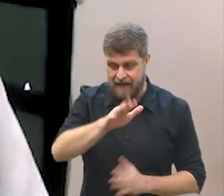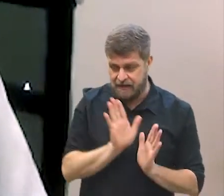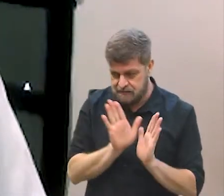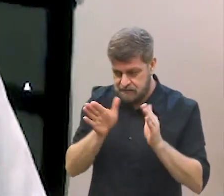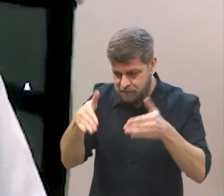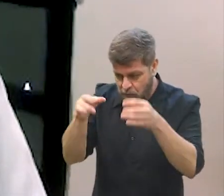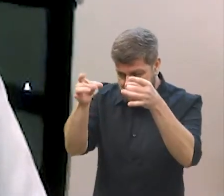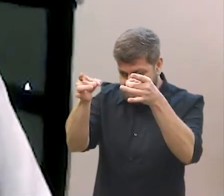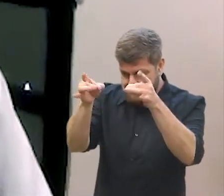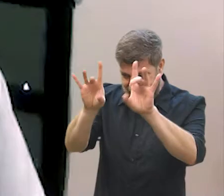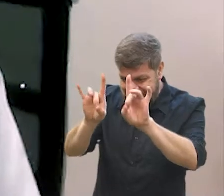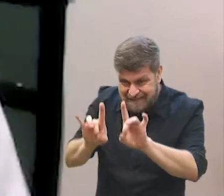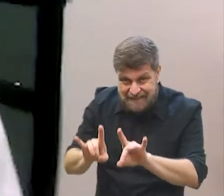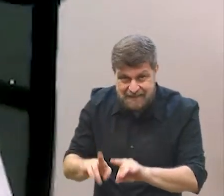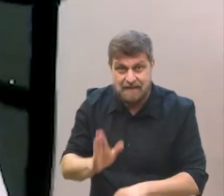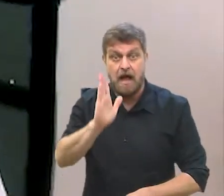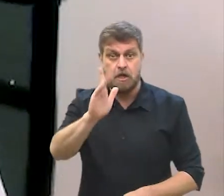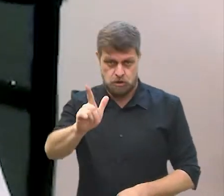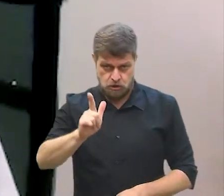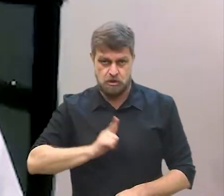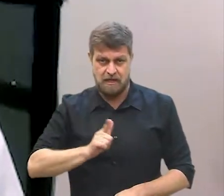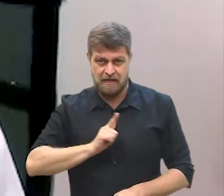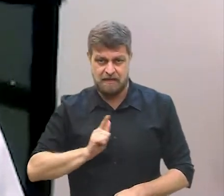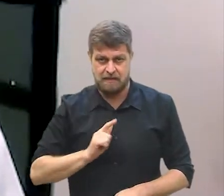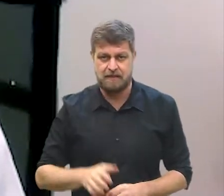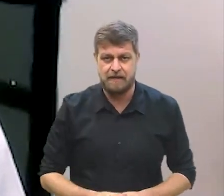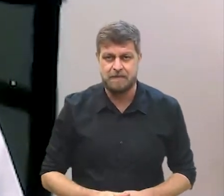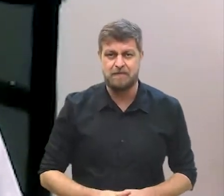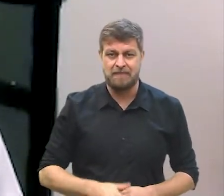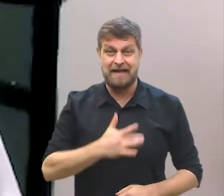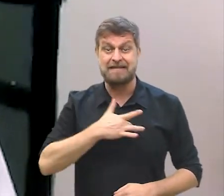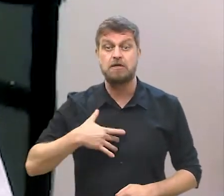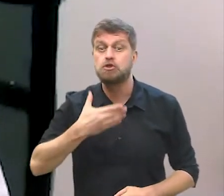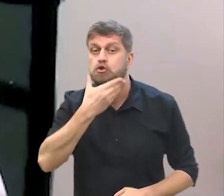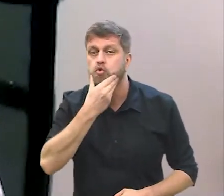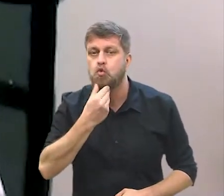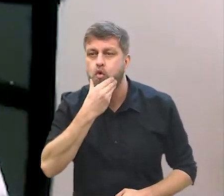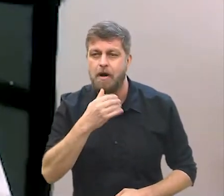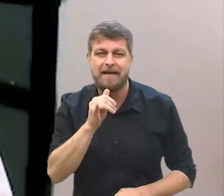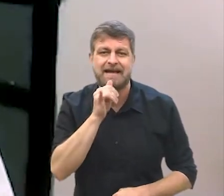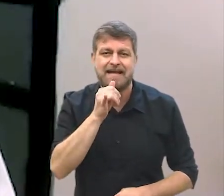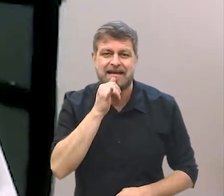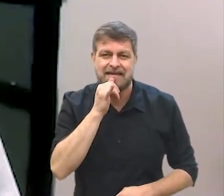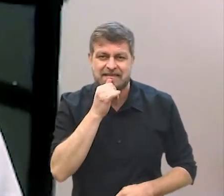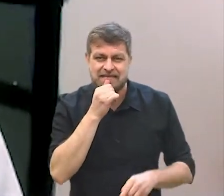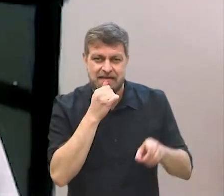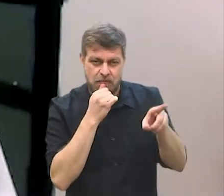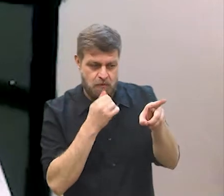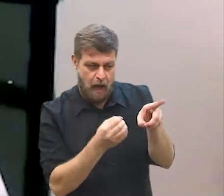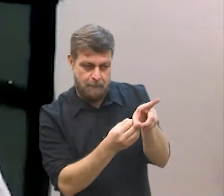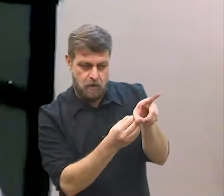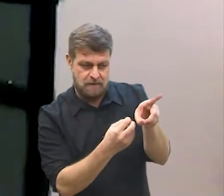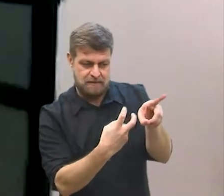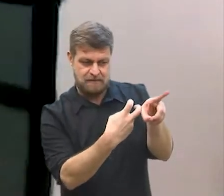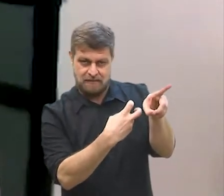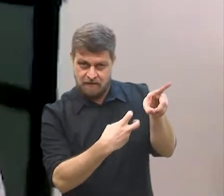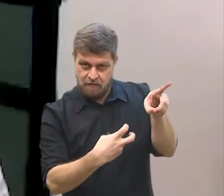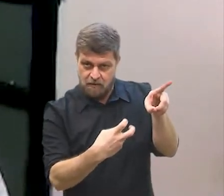que já estão bem estabelecidas, que é a urologia, né? Então, uma cirurgia de retirada de próstata